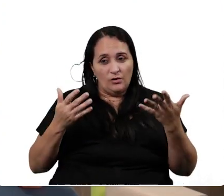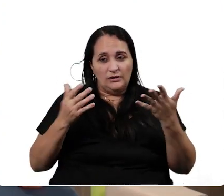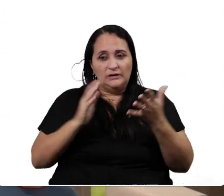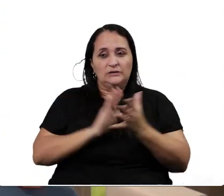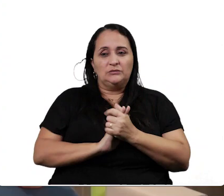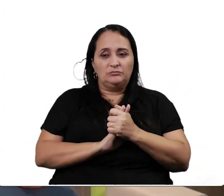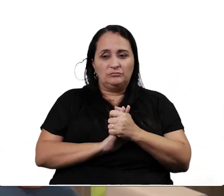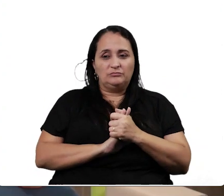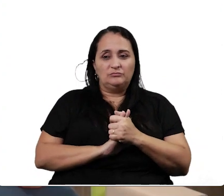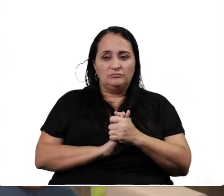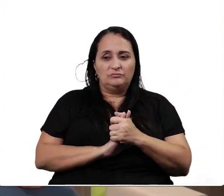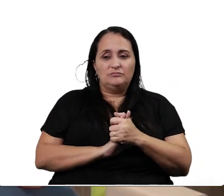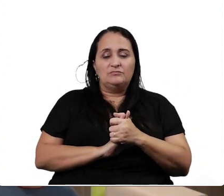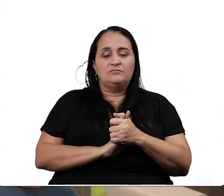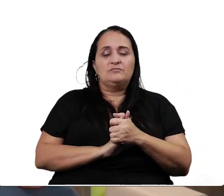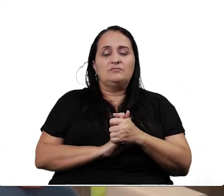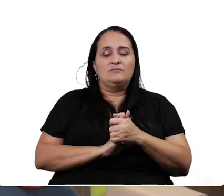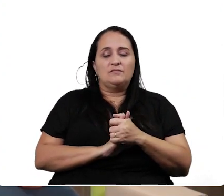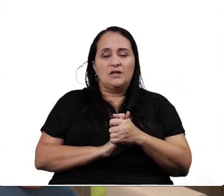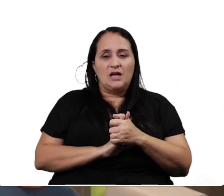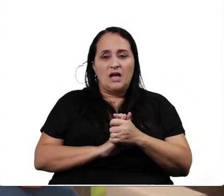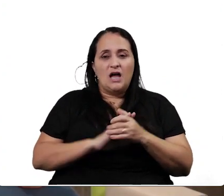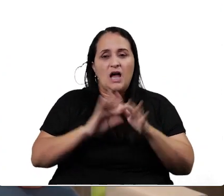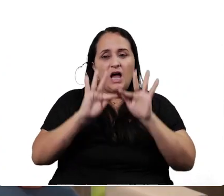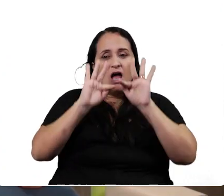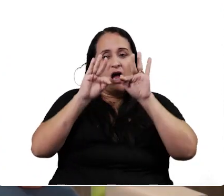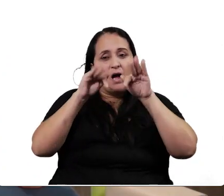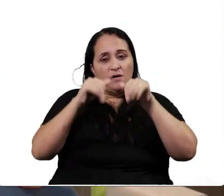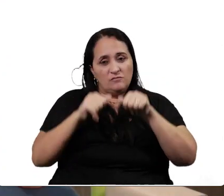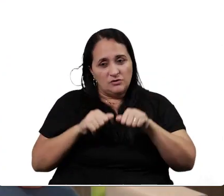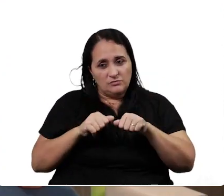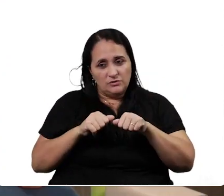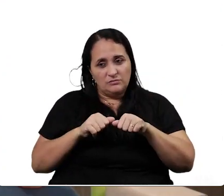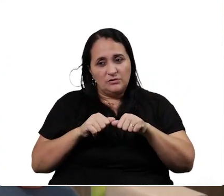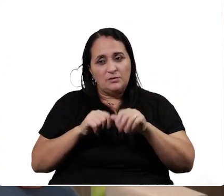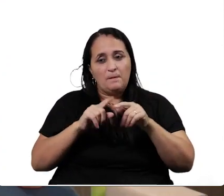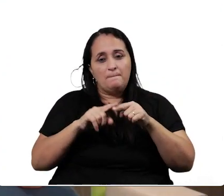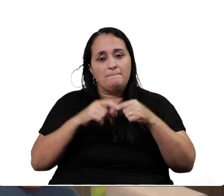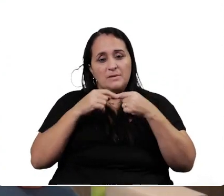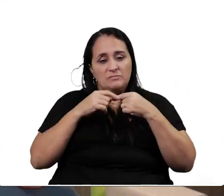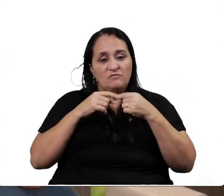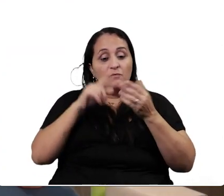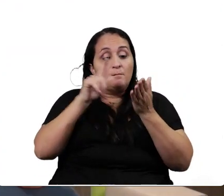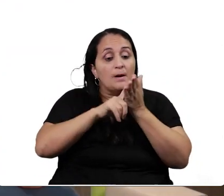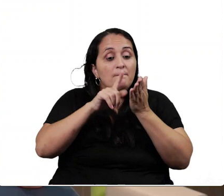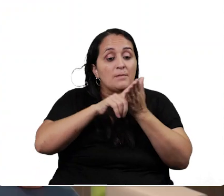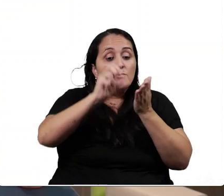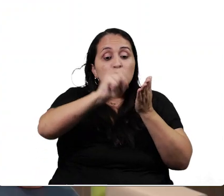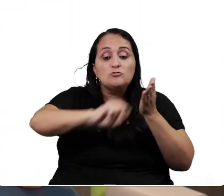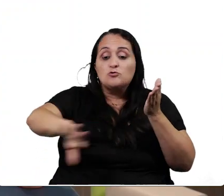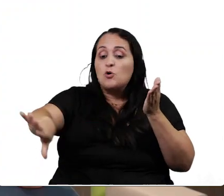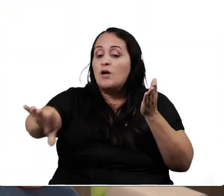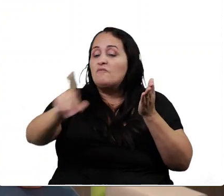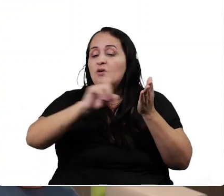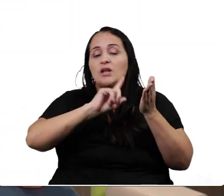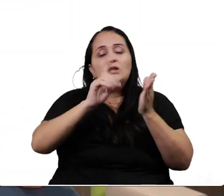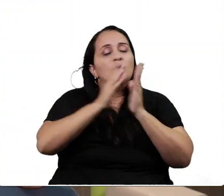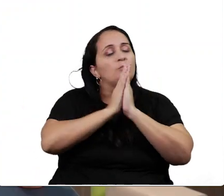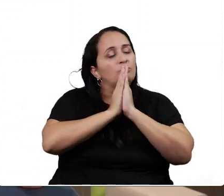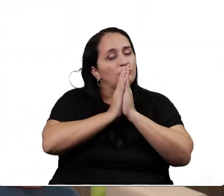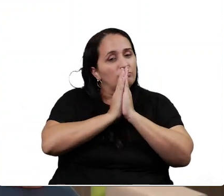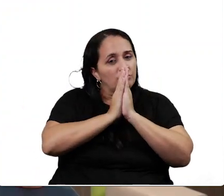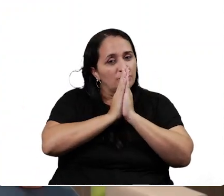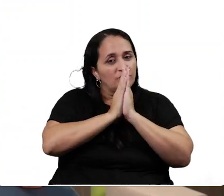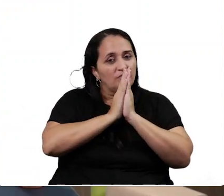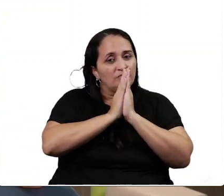Olha, as nossas questões chegaram ao fim. Eu vou pedir para você não jogue fora essa folha de caderno não,